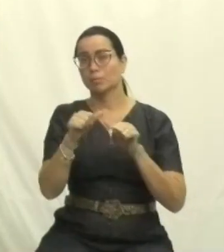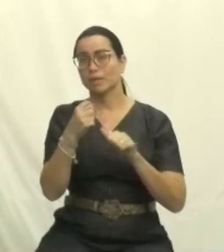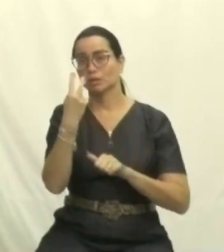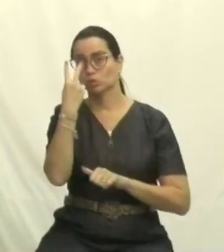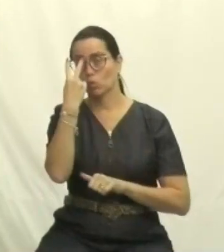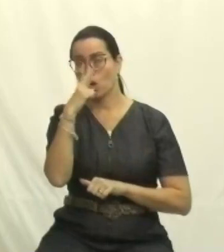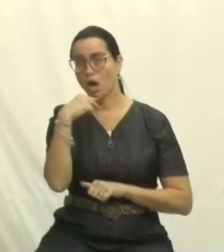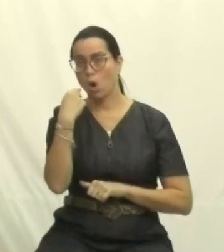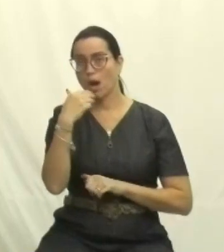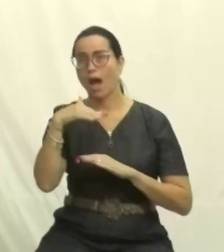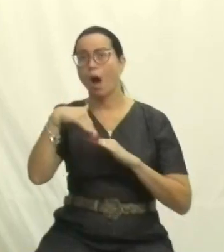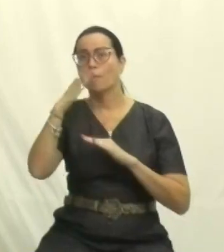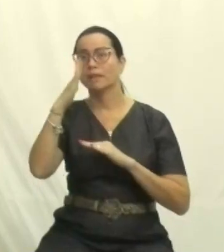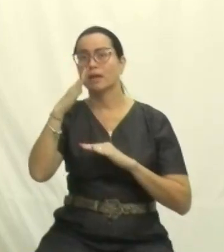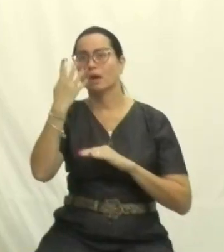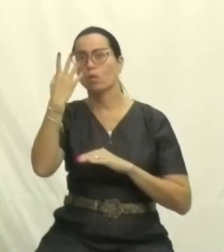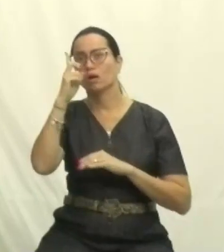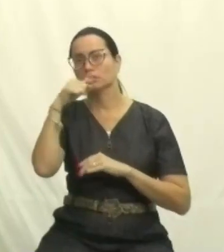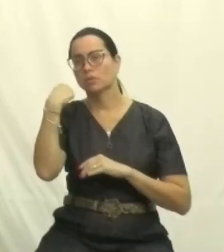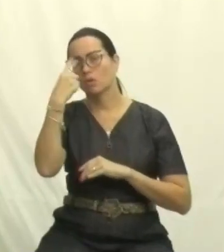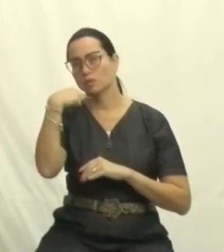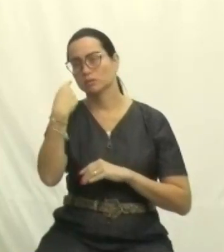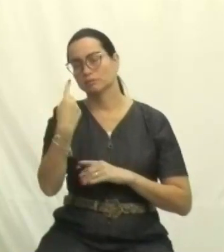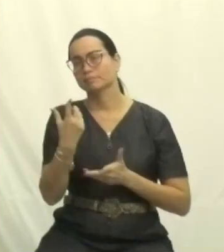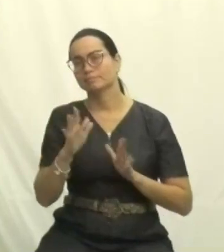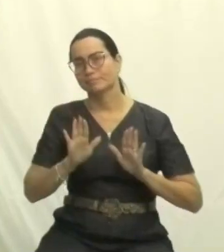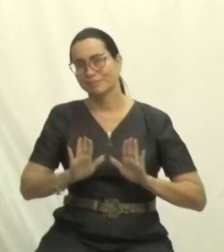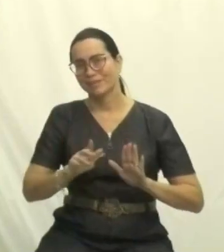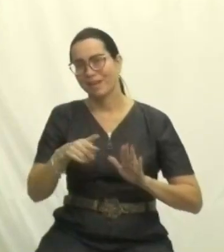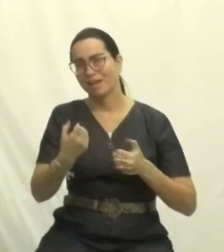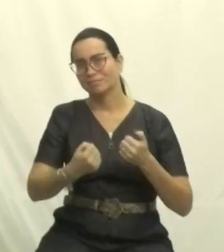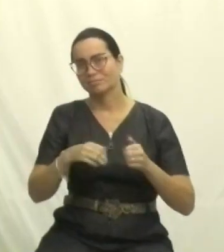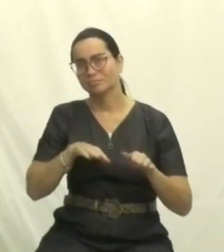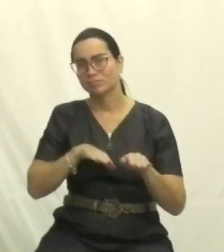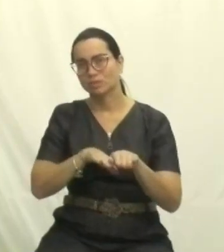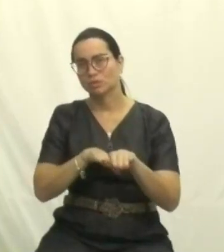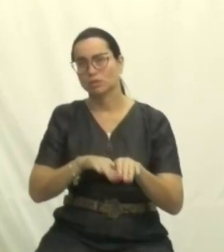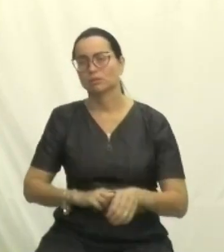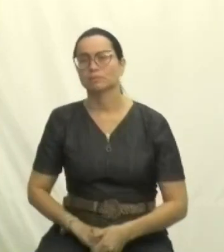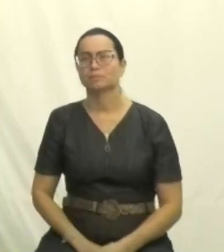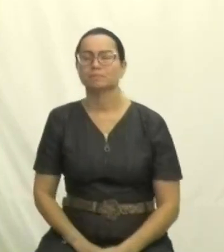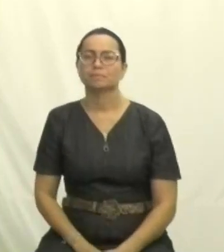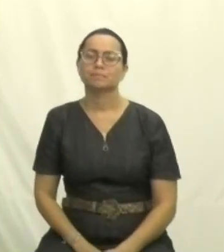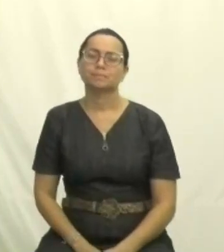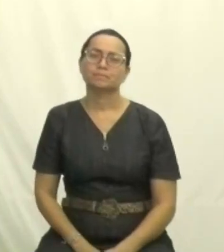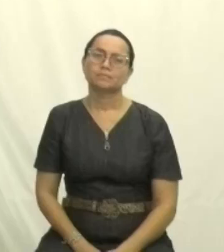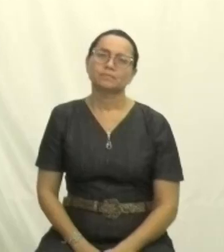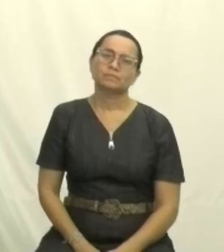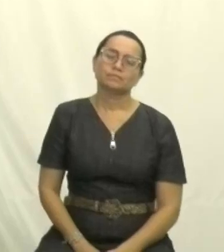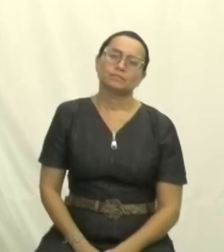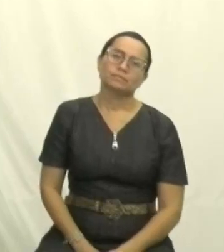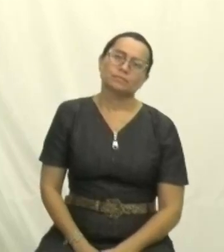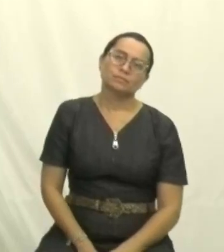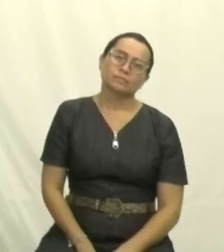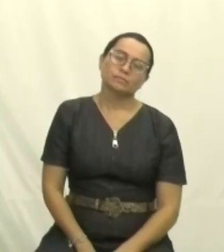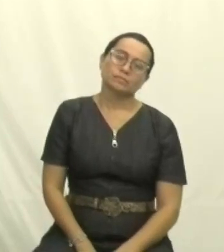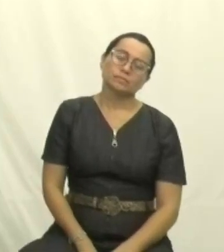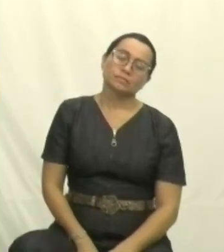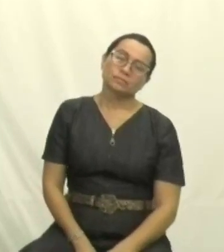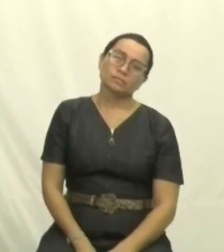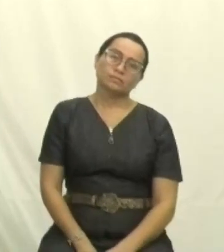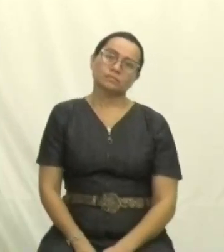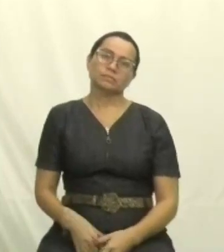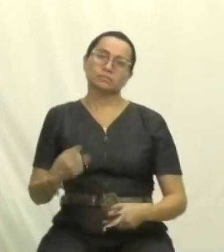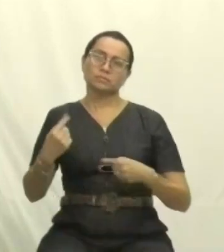2 para 4 horas a permanência desses veículos de cadeirantes. Atendido de plano, vereador. Requerimento continua em